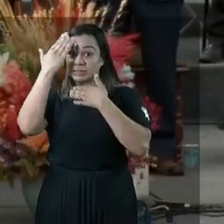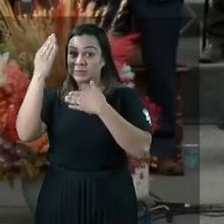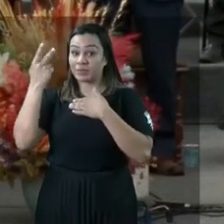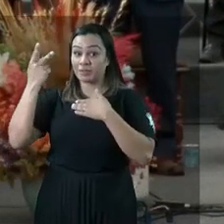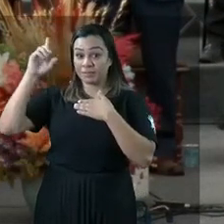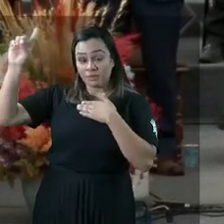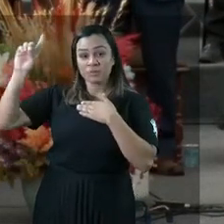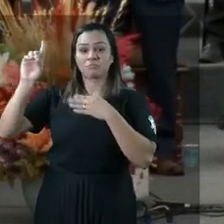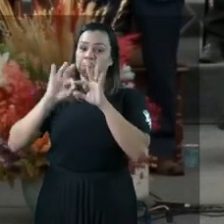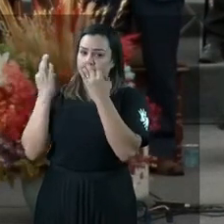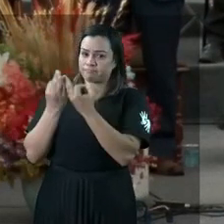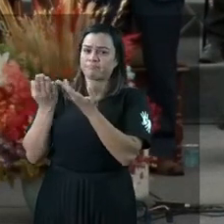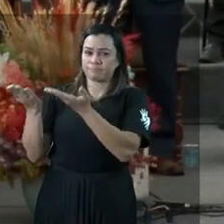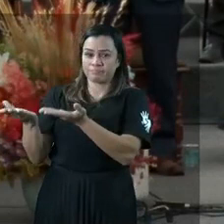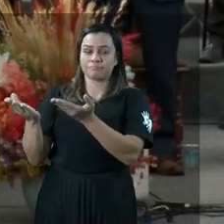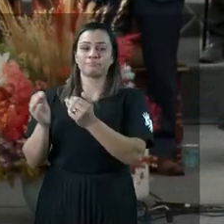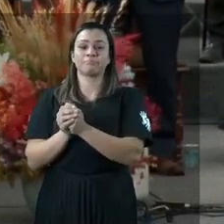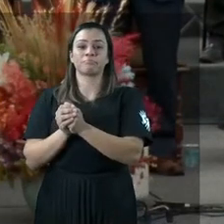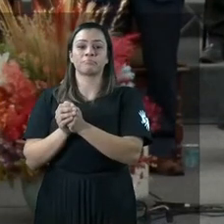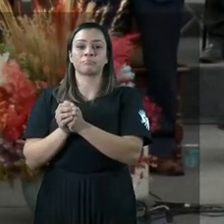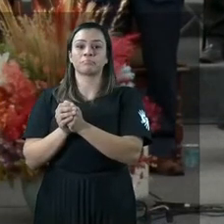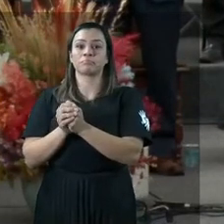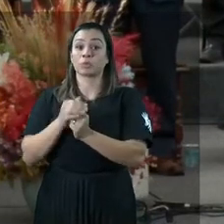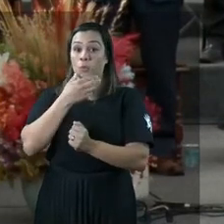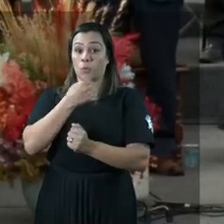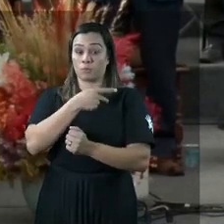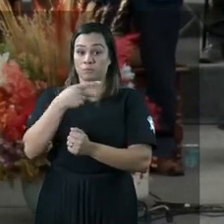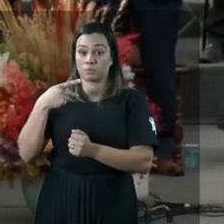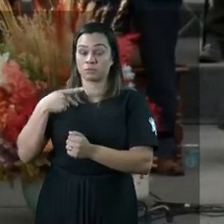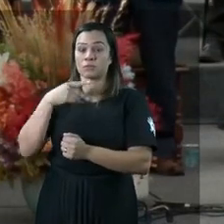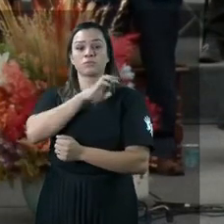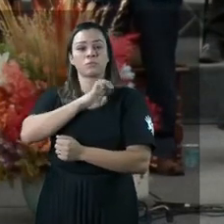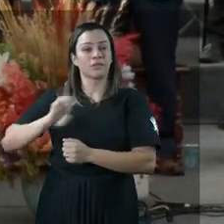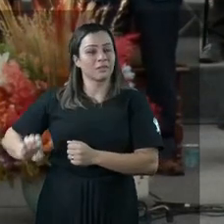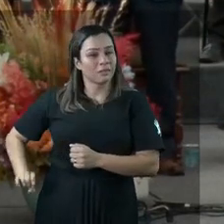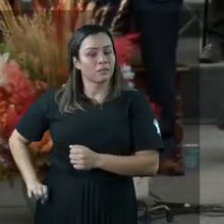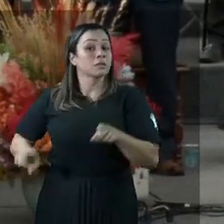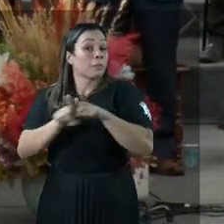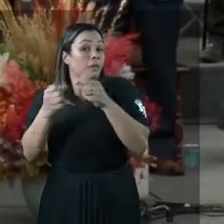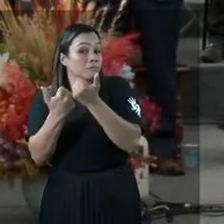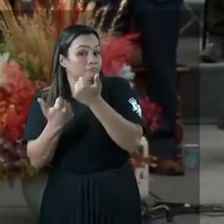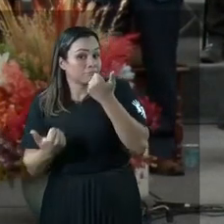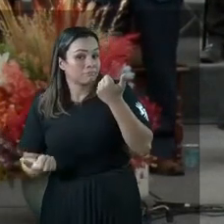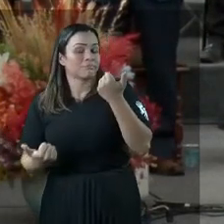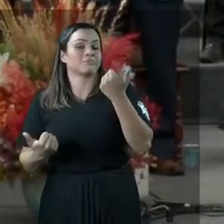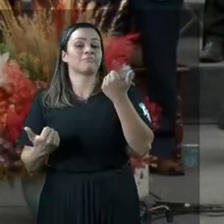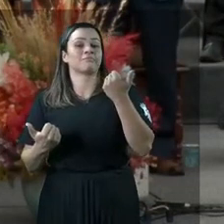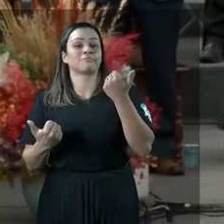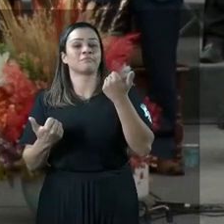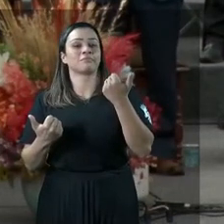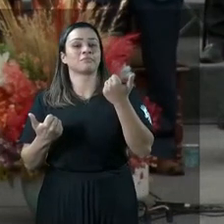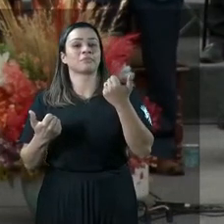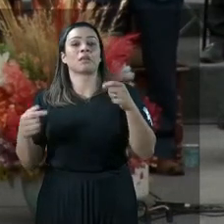tem levantado. Na pessoa do pastor doutor Elias Cardoso, eu saúdo toda a diretoria, assim também como o